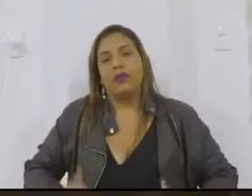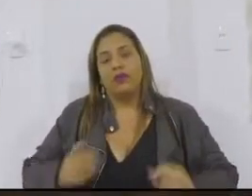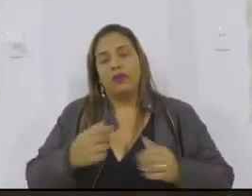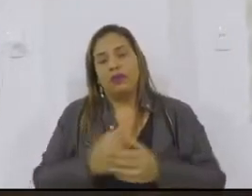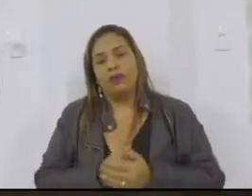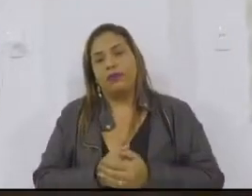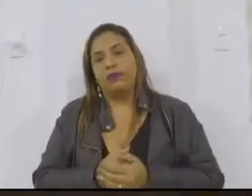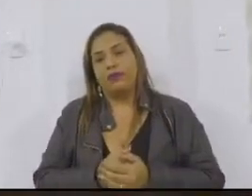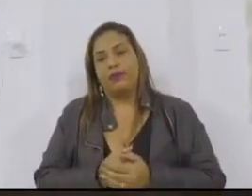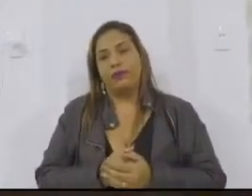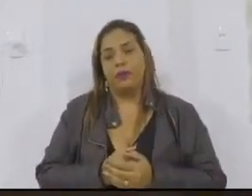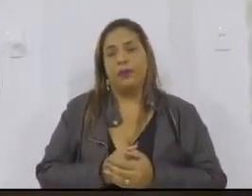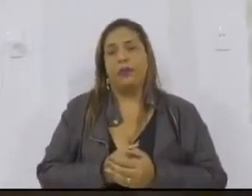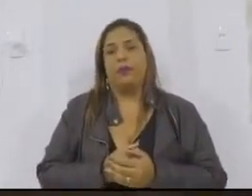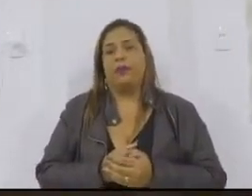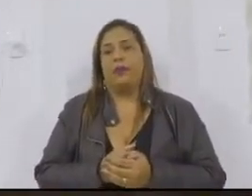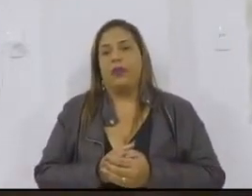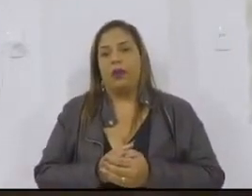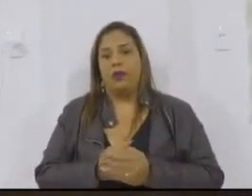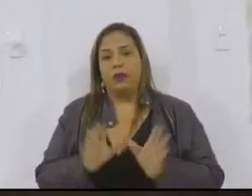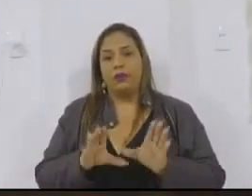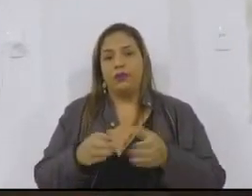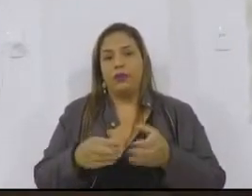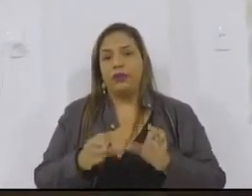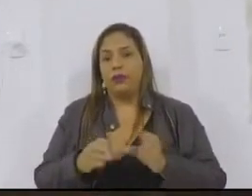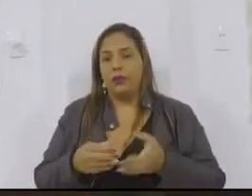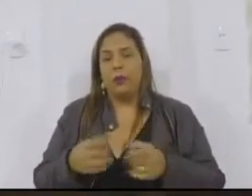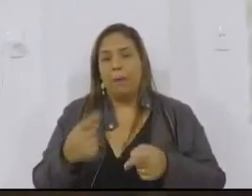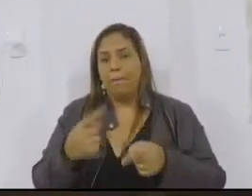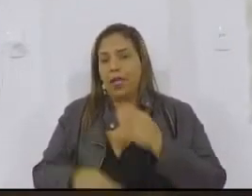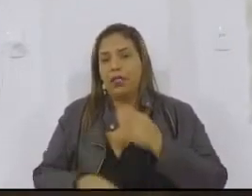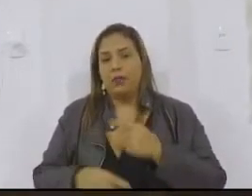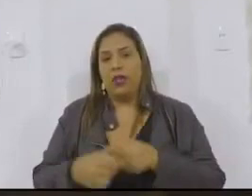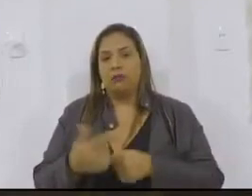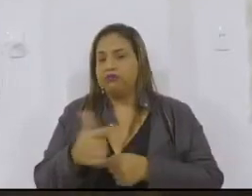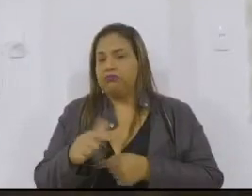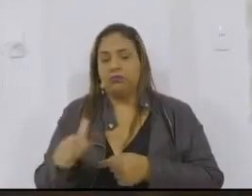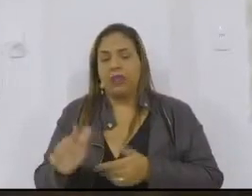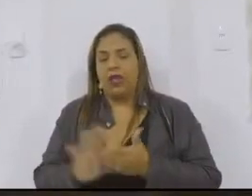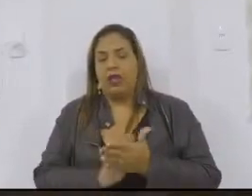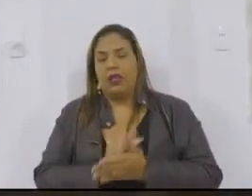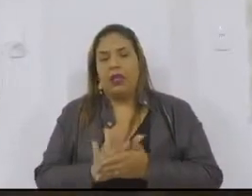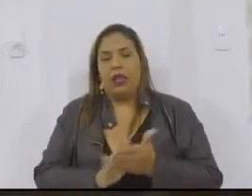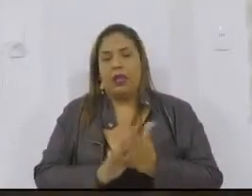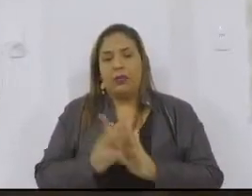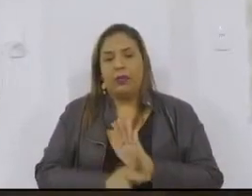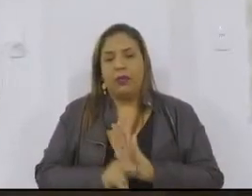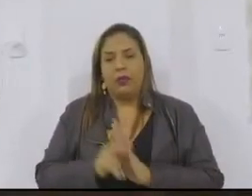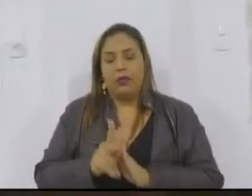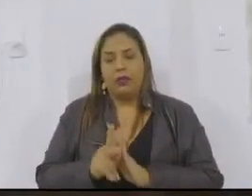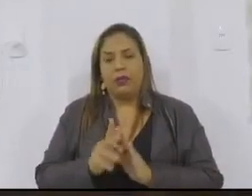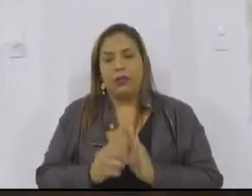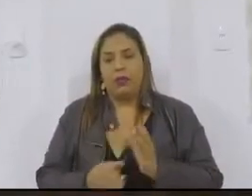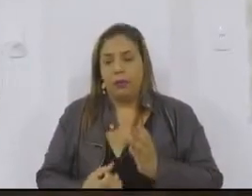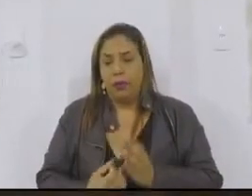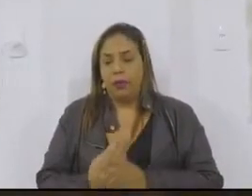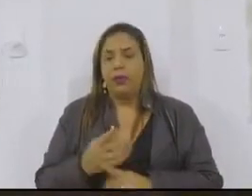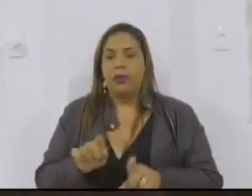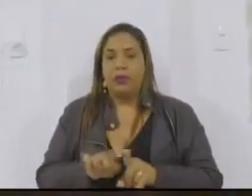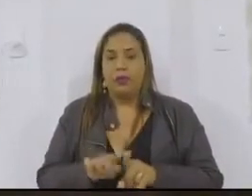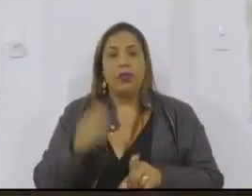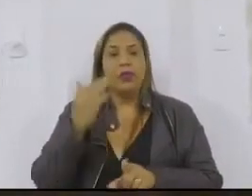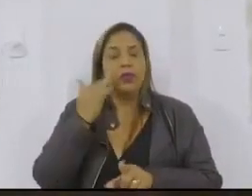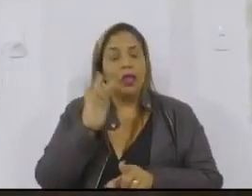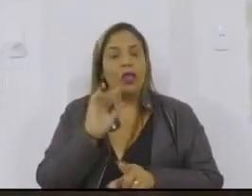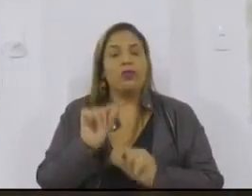texto da lei. Não vislumbra essas comissões qualquer impedimento legal à aprovação do projeto, bem como sua implantação. Desta forma, entende